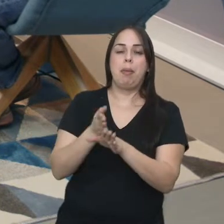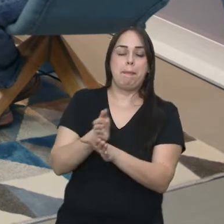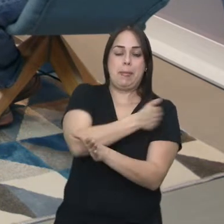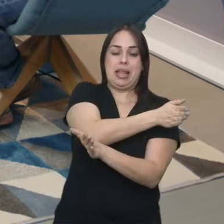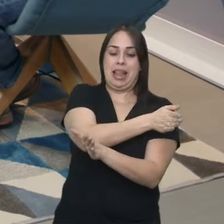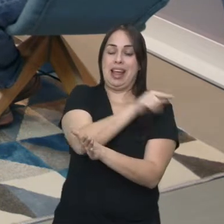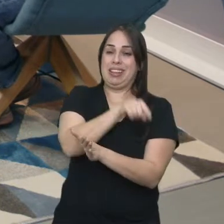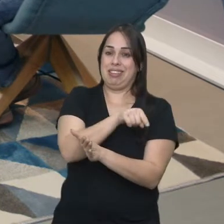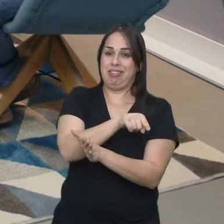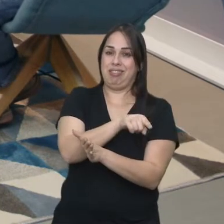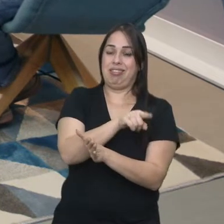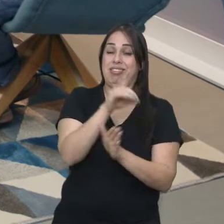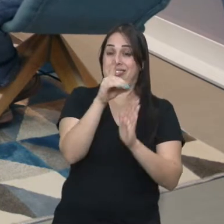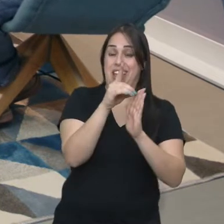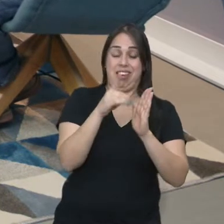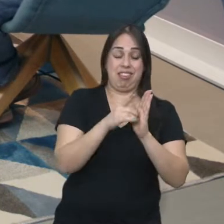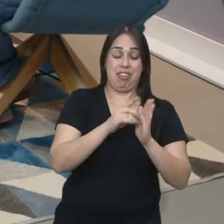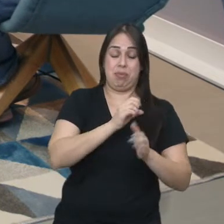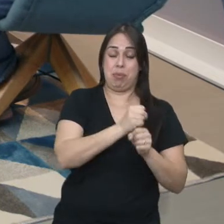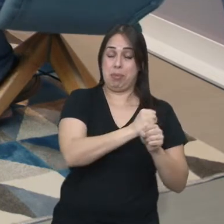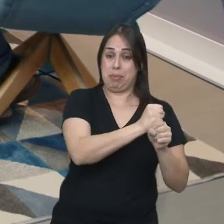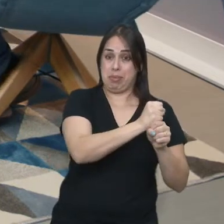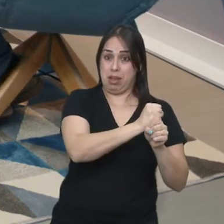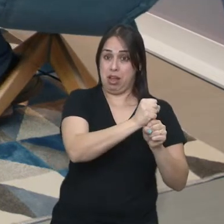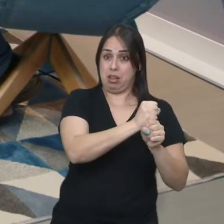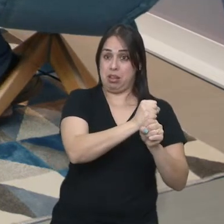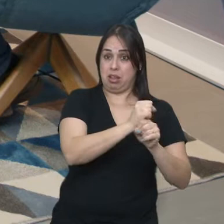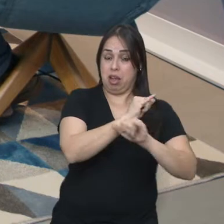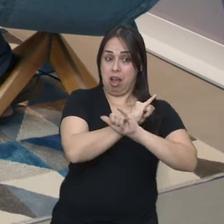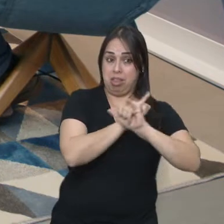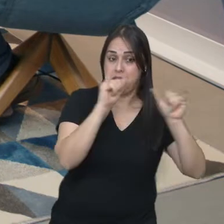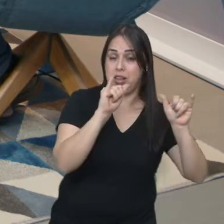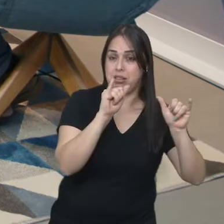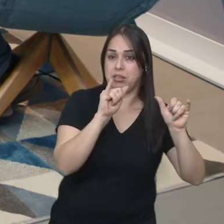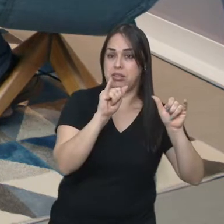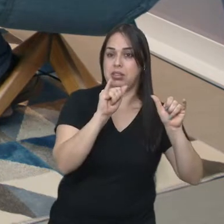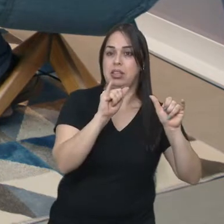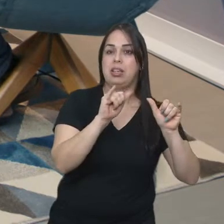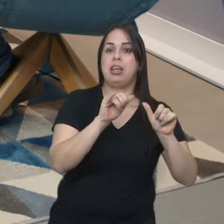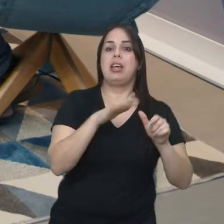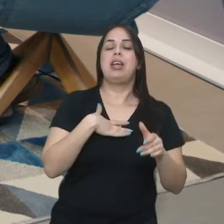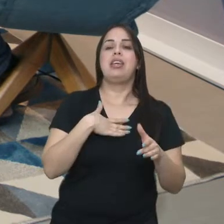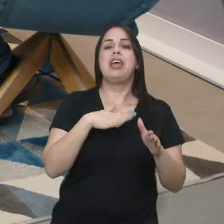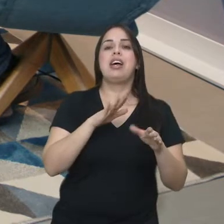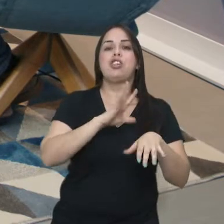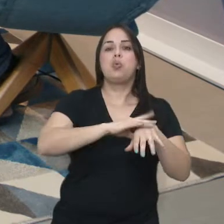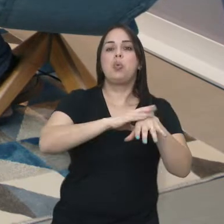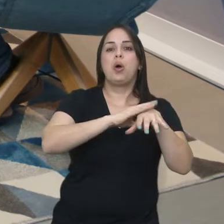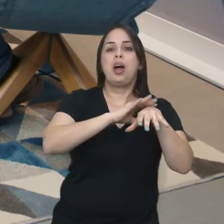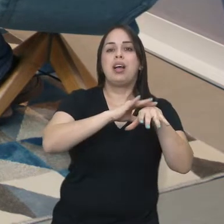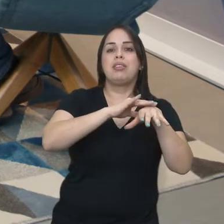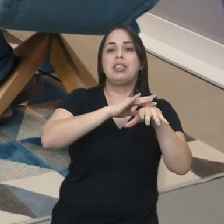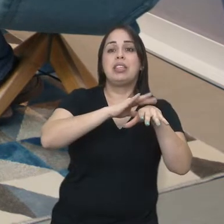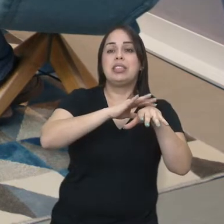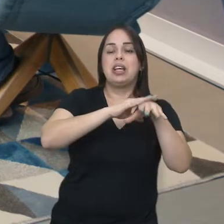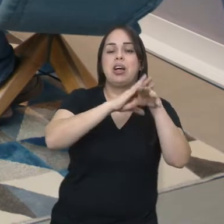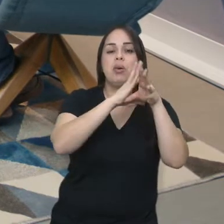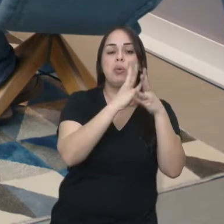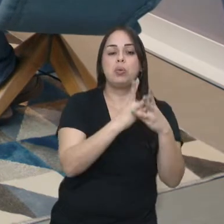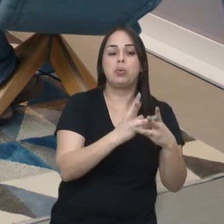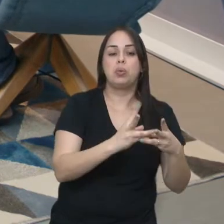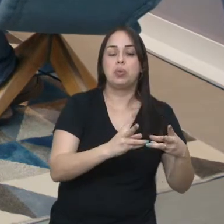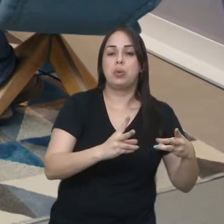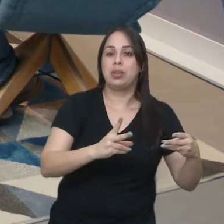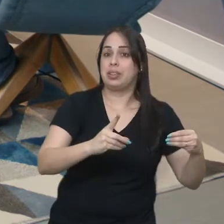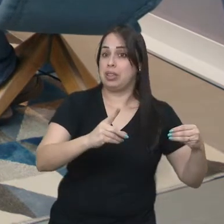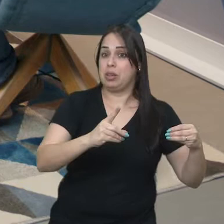até décadas, E esse sucesso estrondoso fez muitas doenças caírem vertiginosamente e algumas até